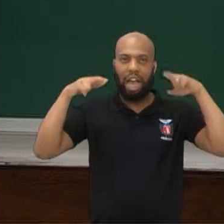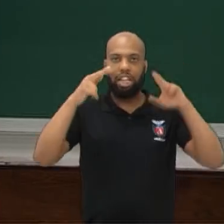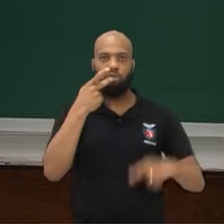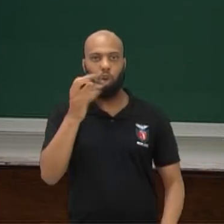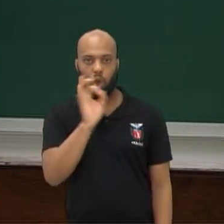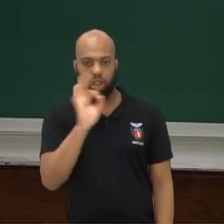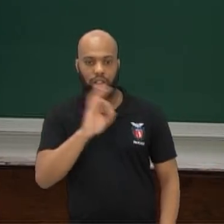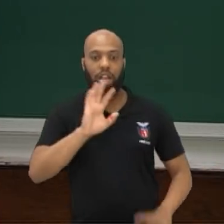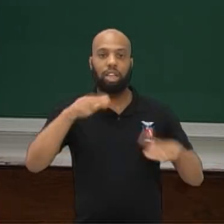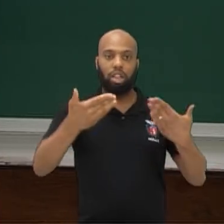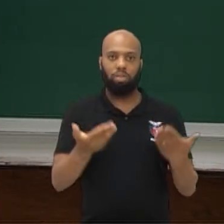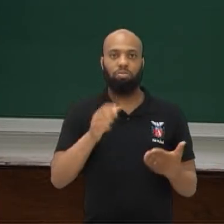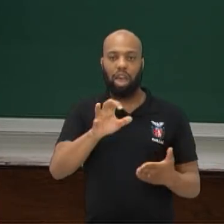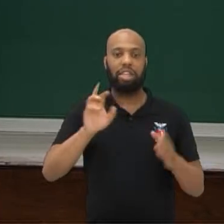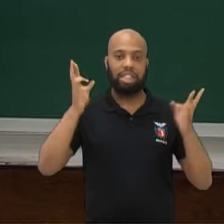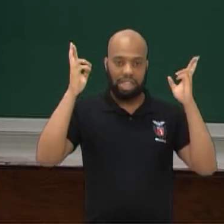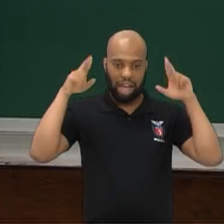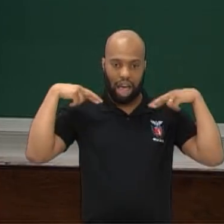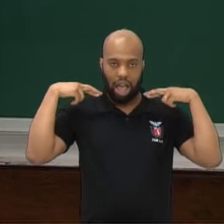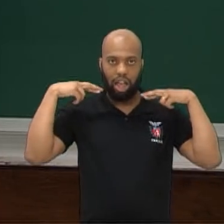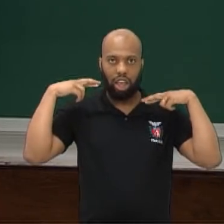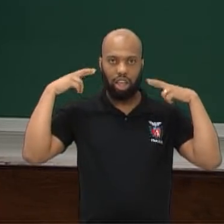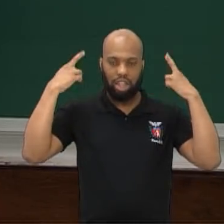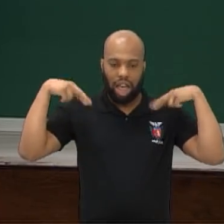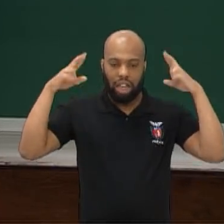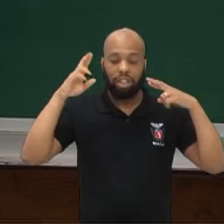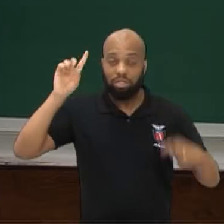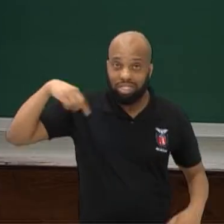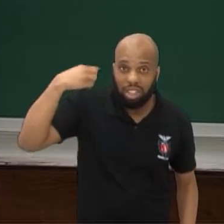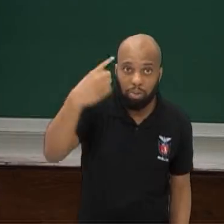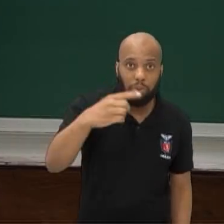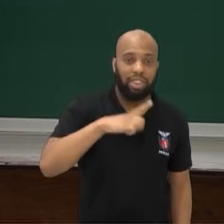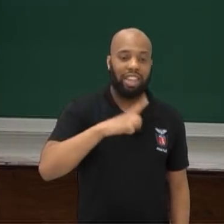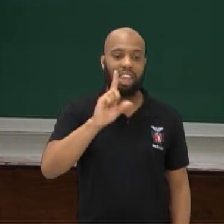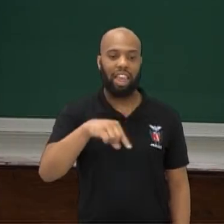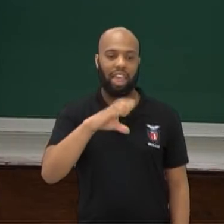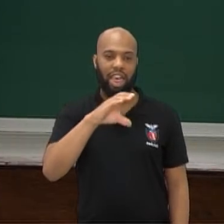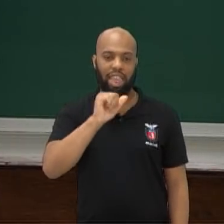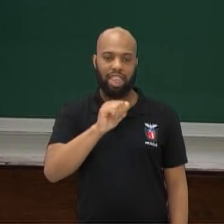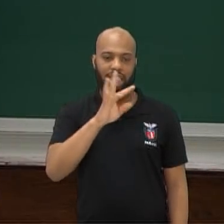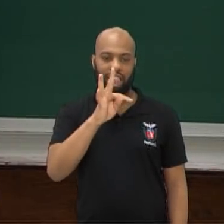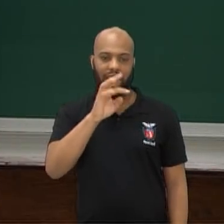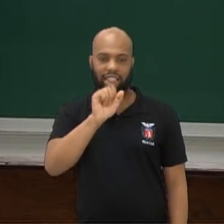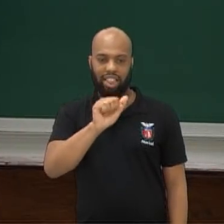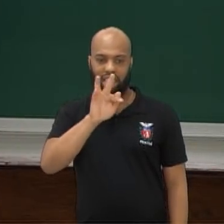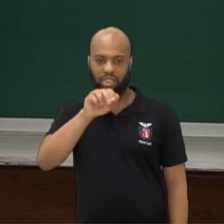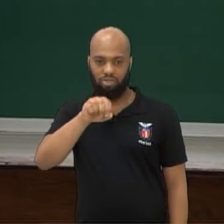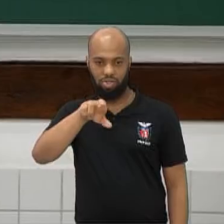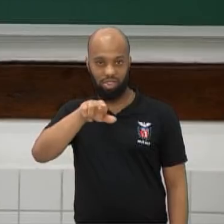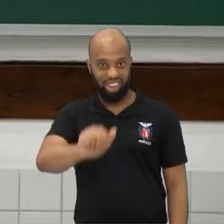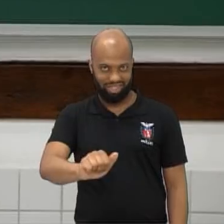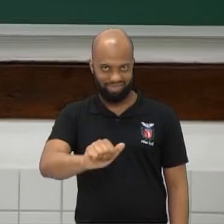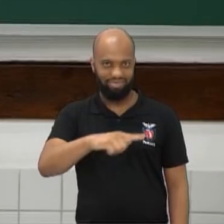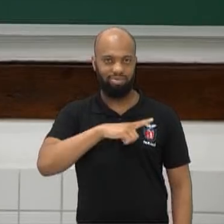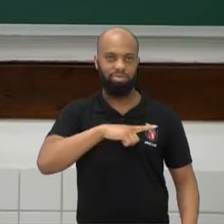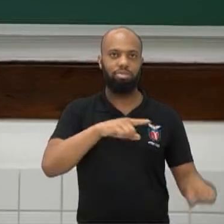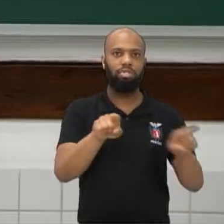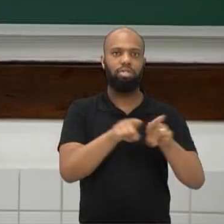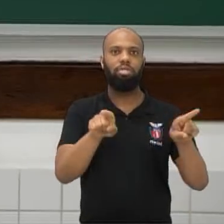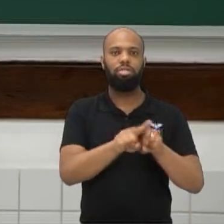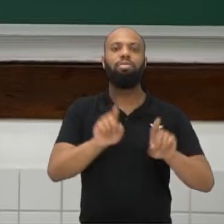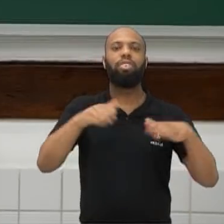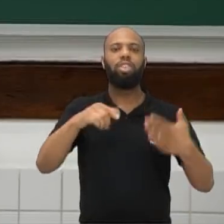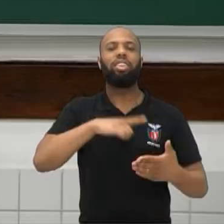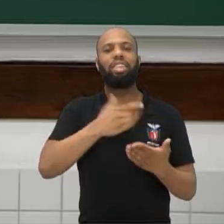e esse carneiro fosse mencionado depois no texto, aí nós teríamos uma catáfora, né? Então a gente tem aí nas aulas anteriores, estão